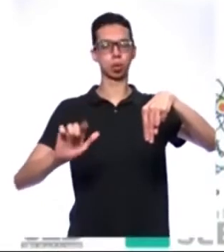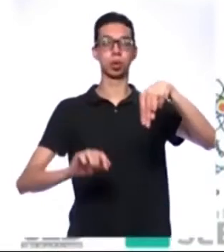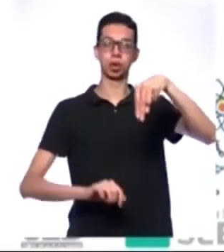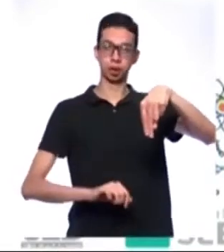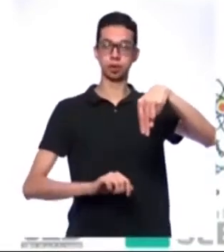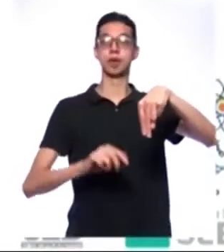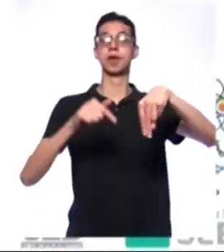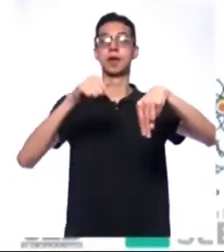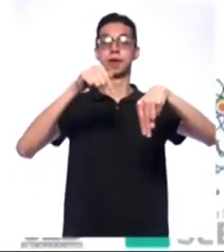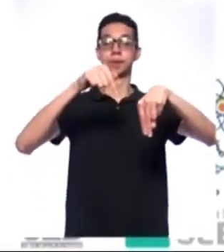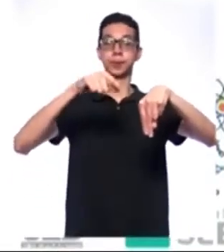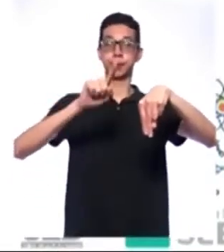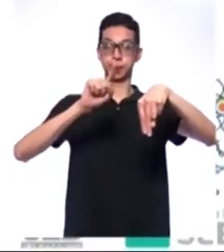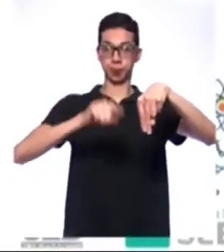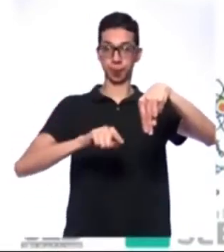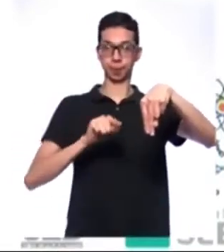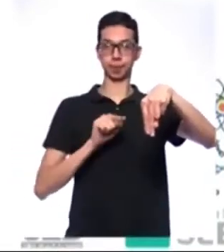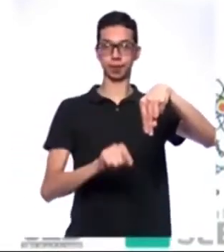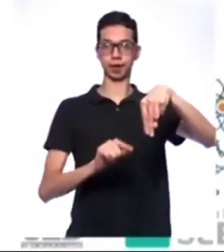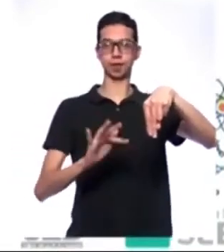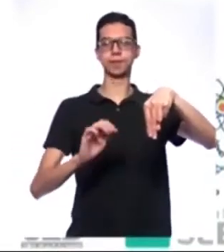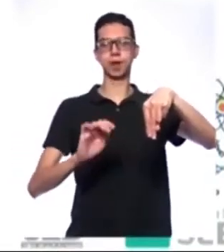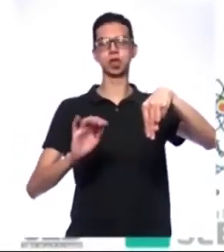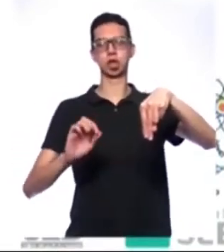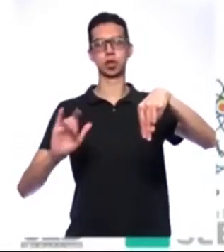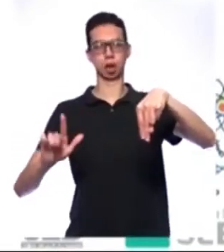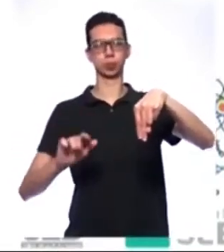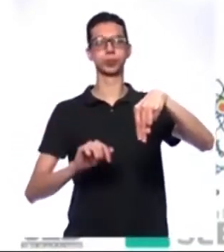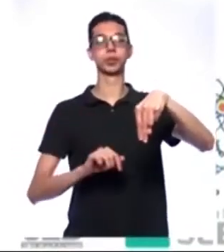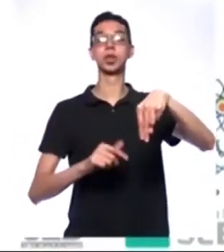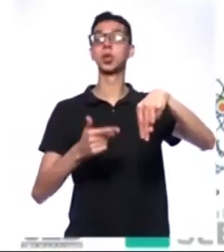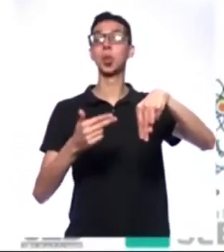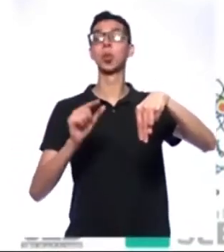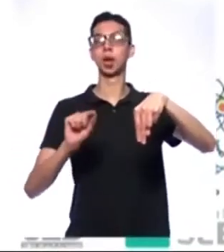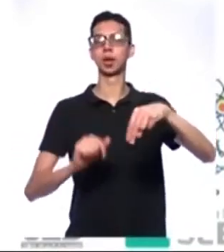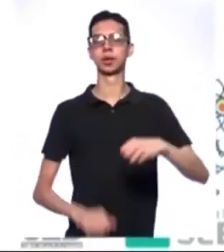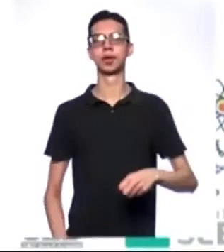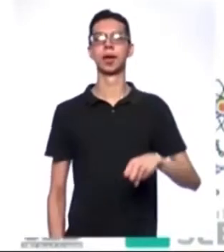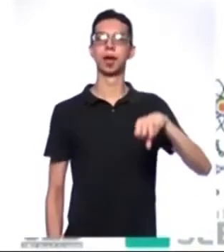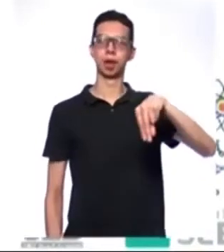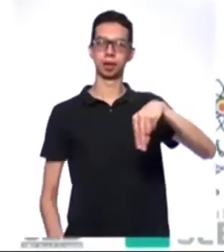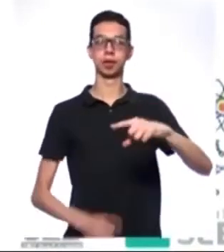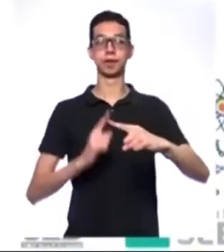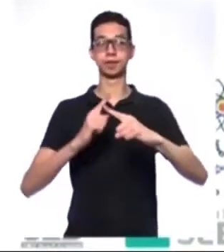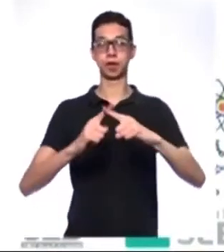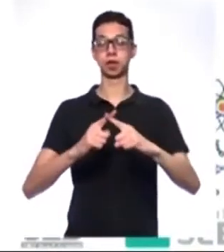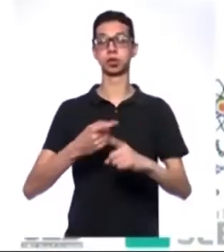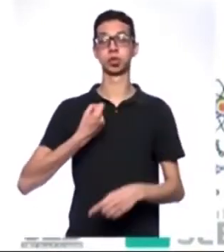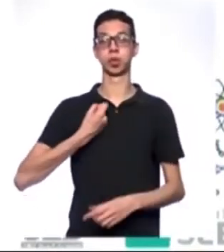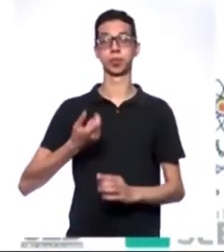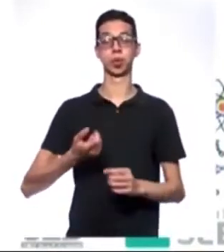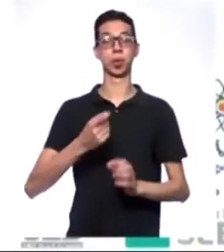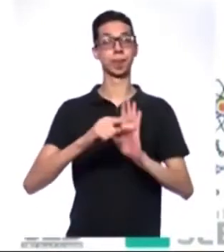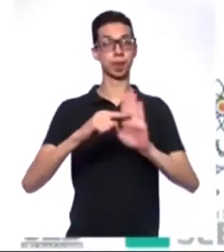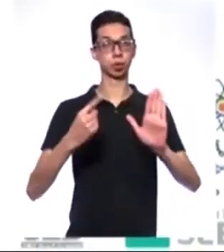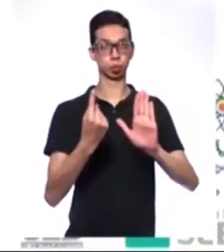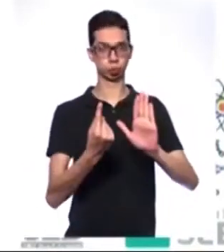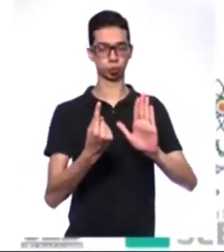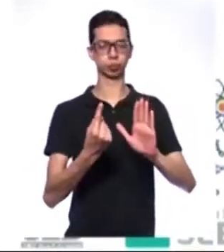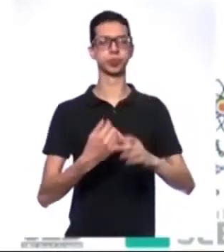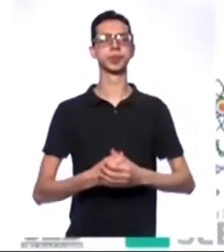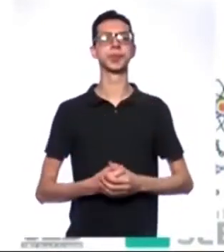ele fatorial nada mais é do que ele vezes o antecessor dele tem menos um